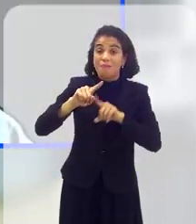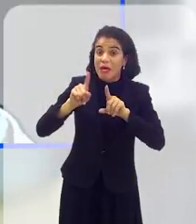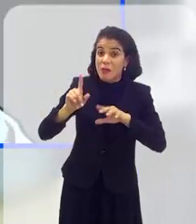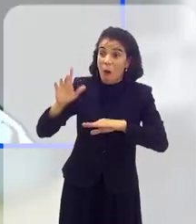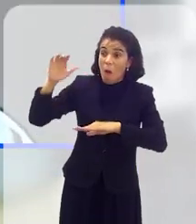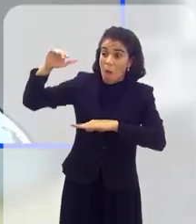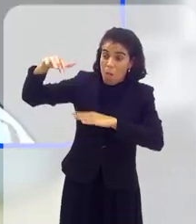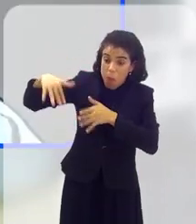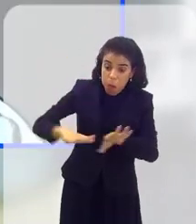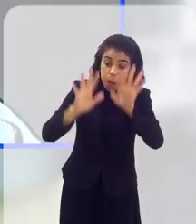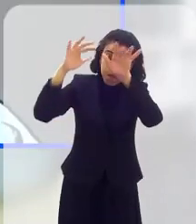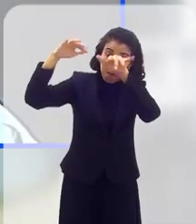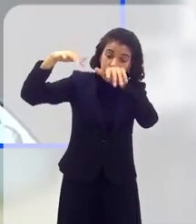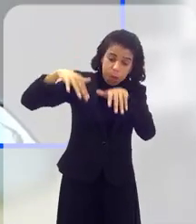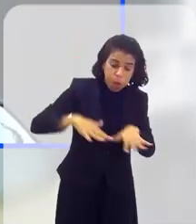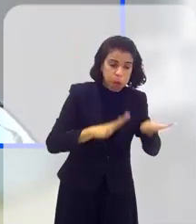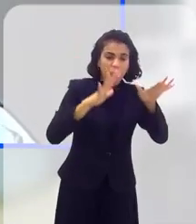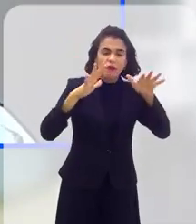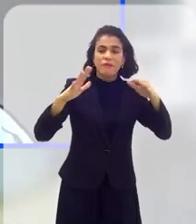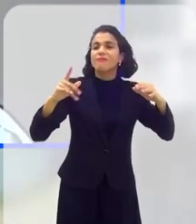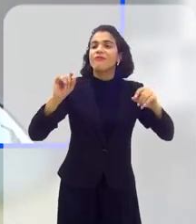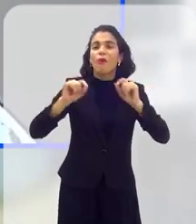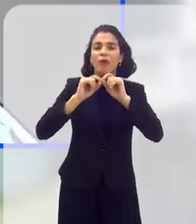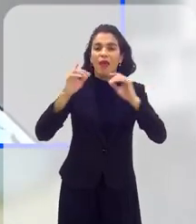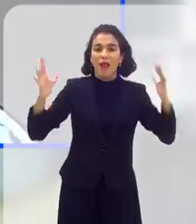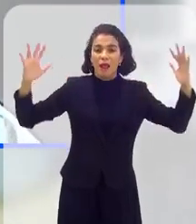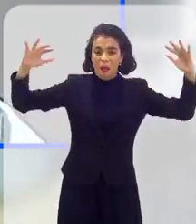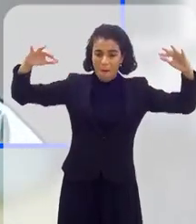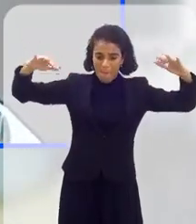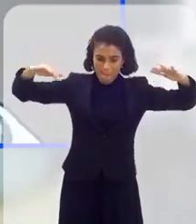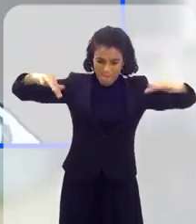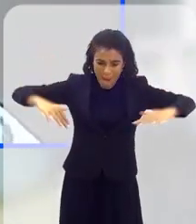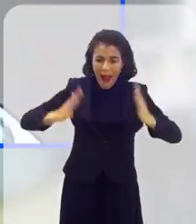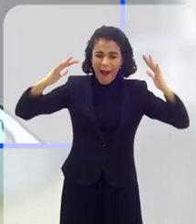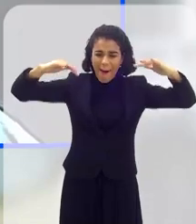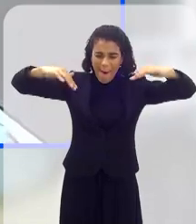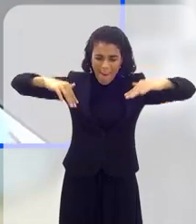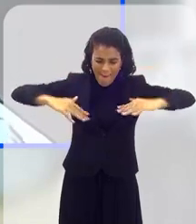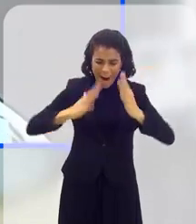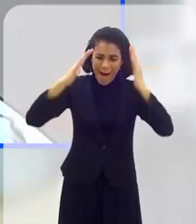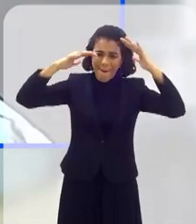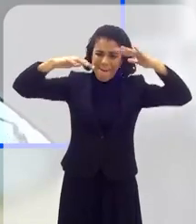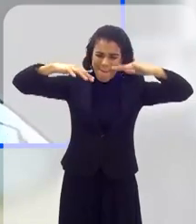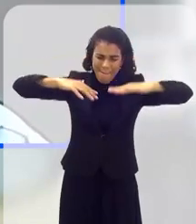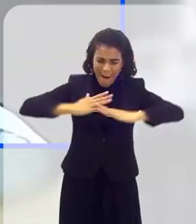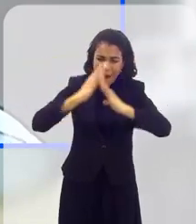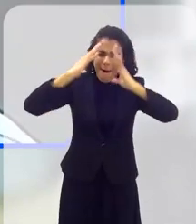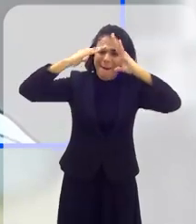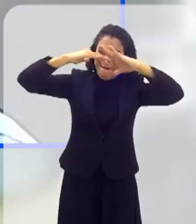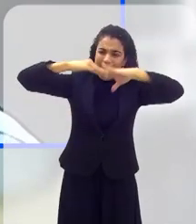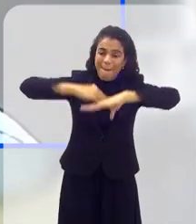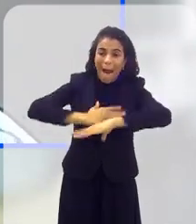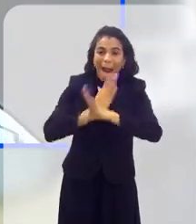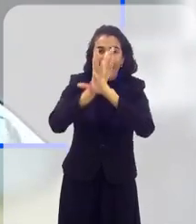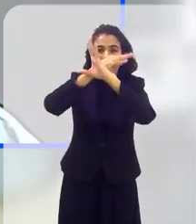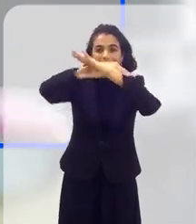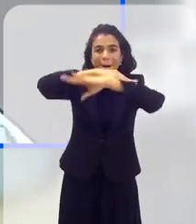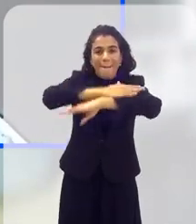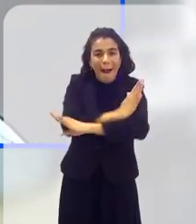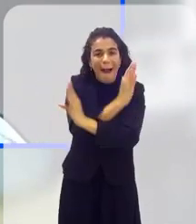mar se impõe sobre a correnteza do rio, ele invade a calha do rio e se impõe sobre a sua